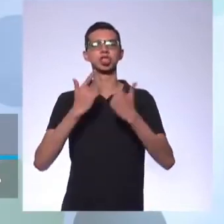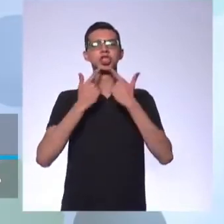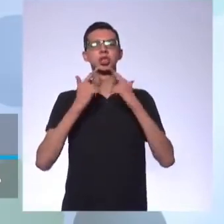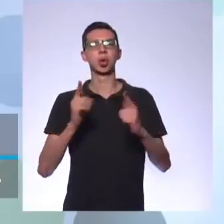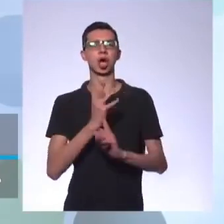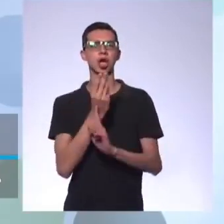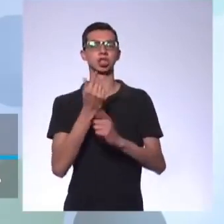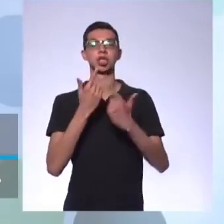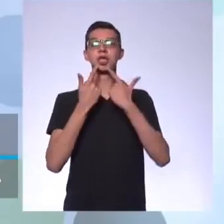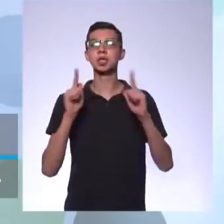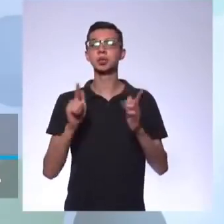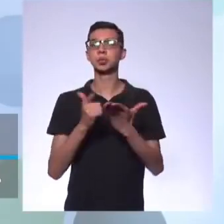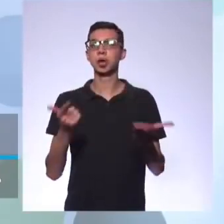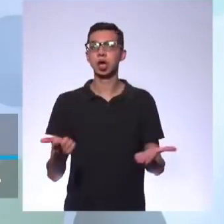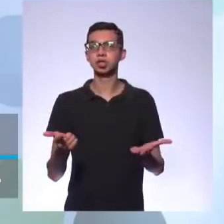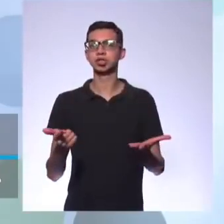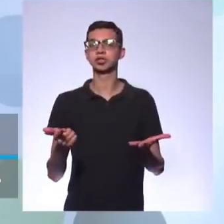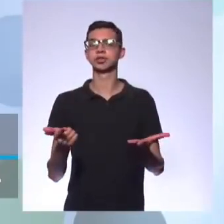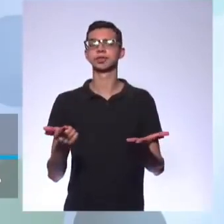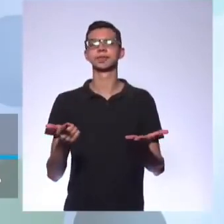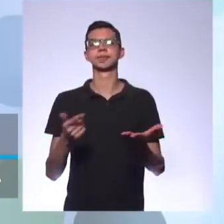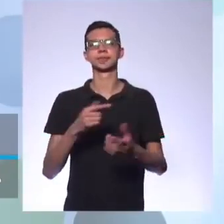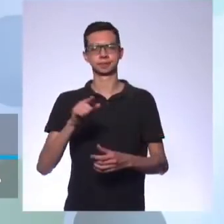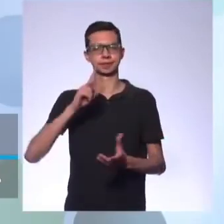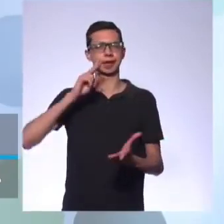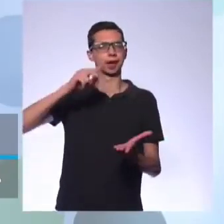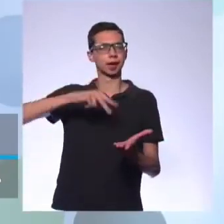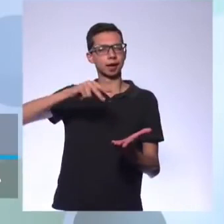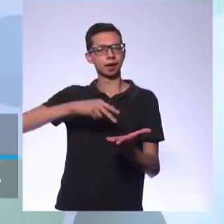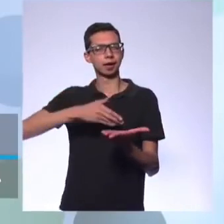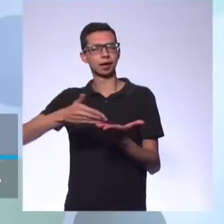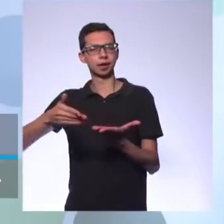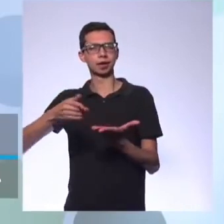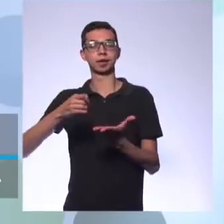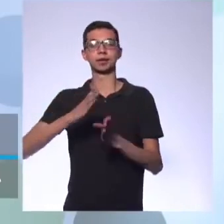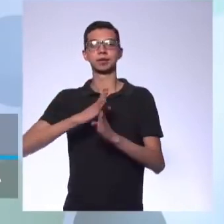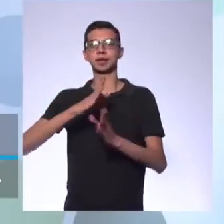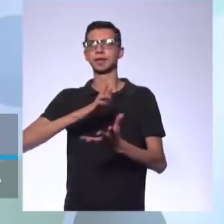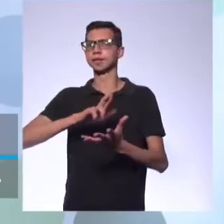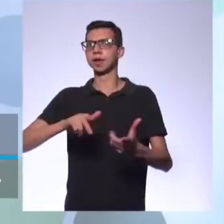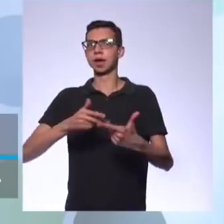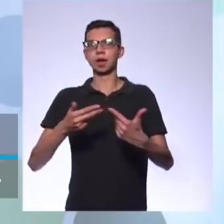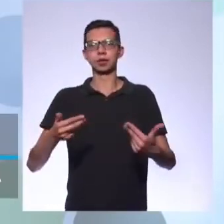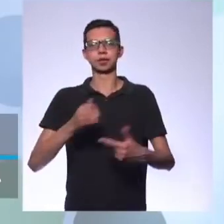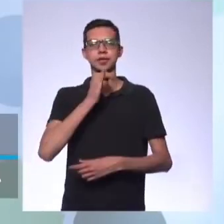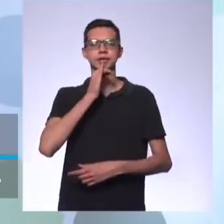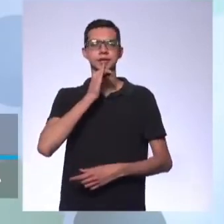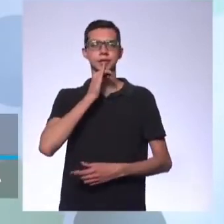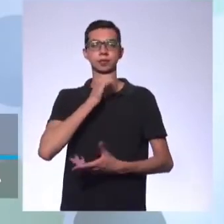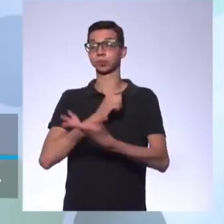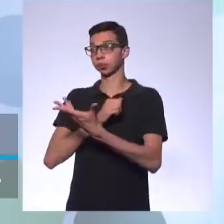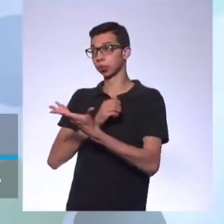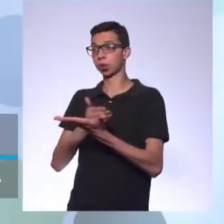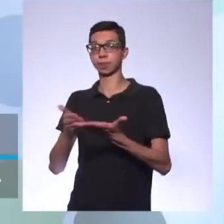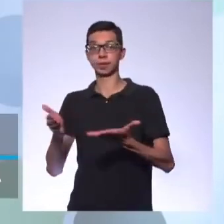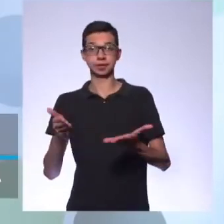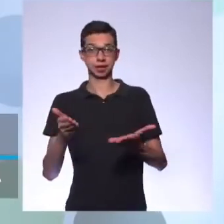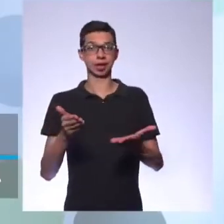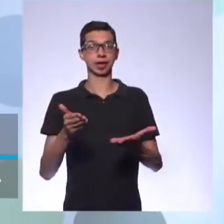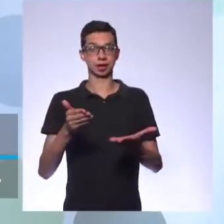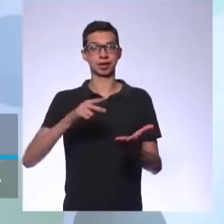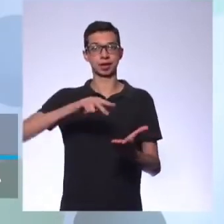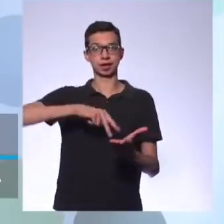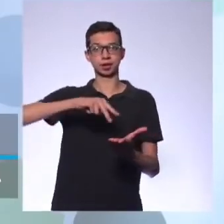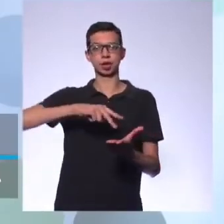linguagem jornalística. Então, quando você começa a ler, você descobre outras coisas. Olha, eu, quando comecei a ler, eu li aquelas historinhas,